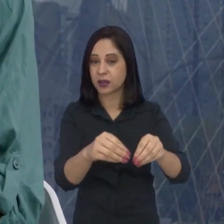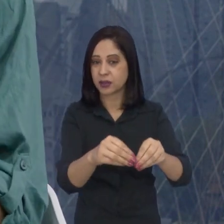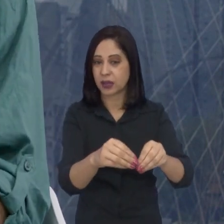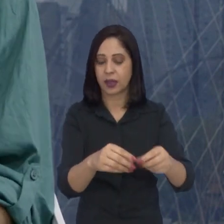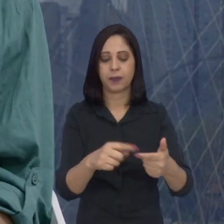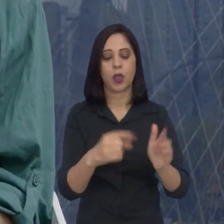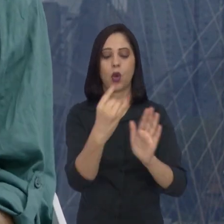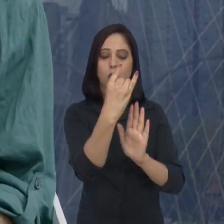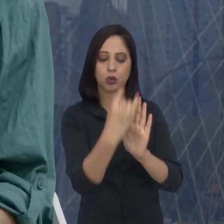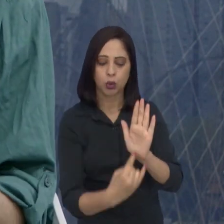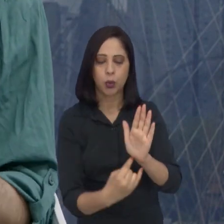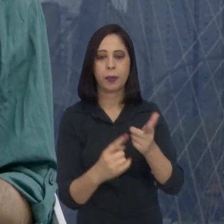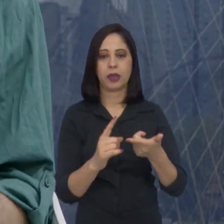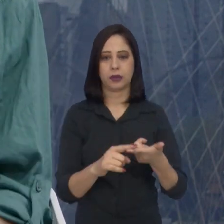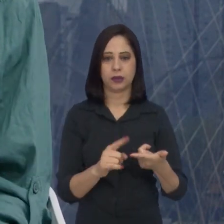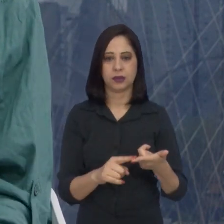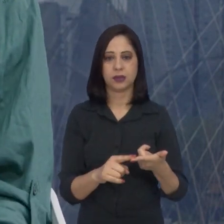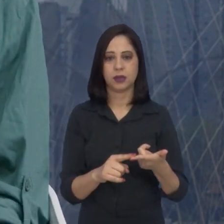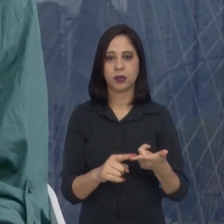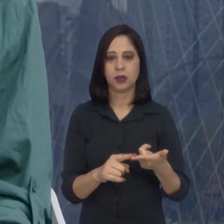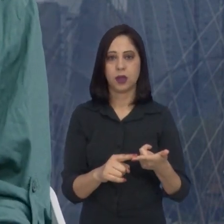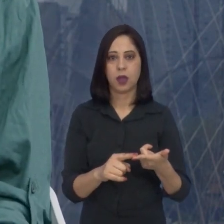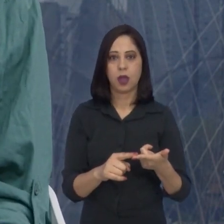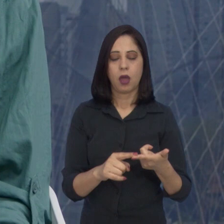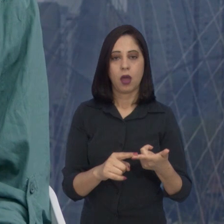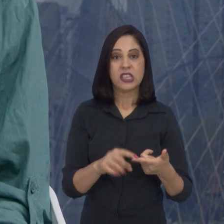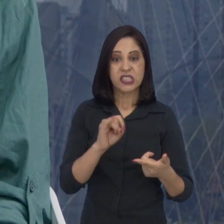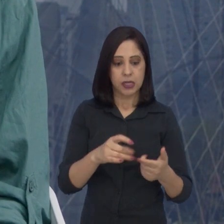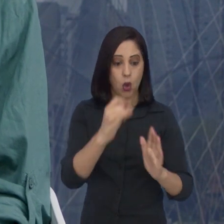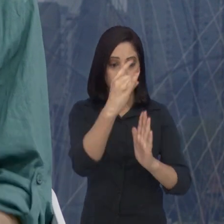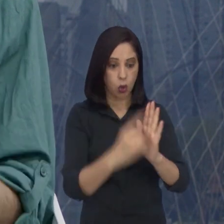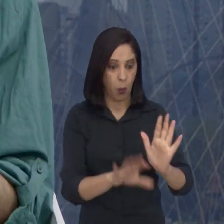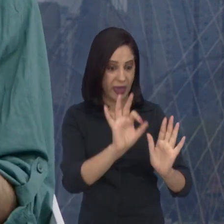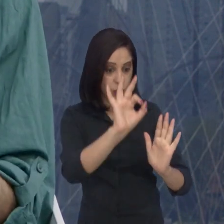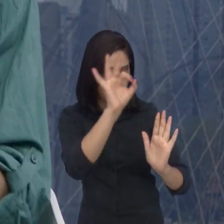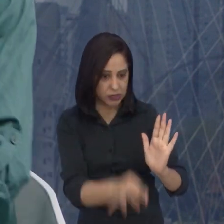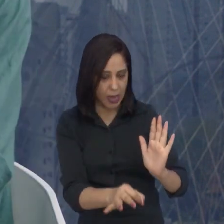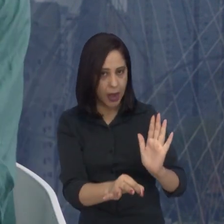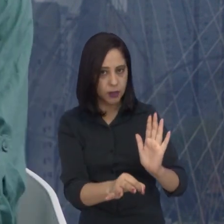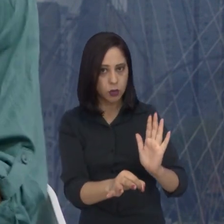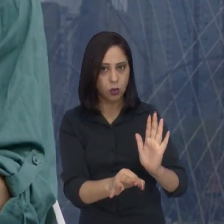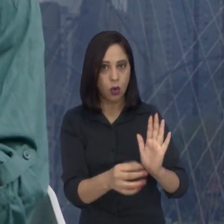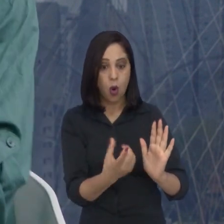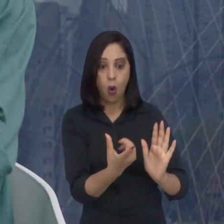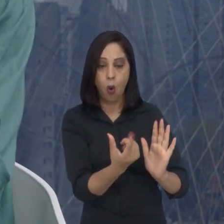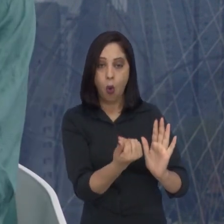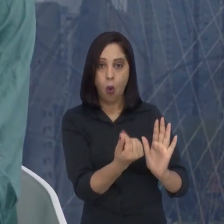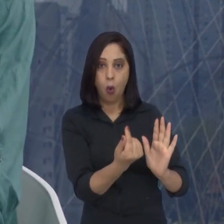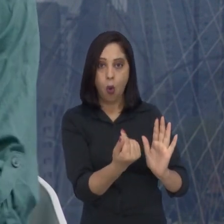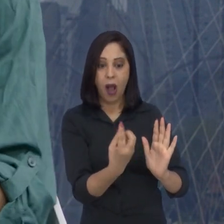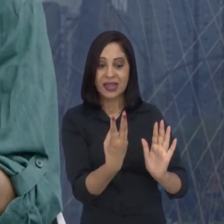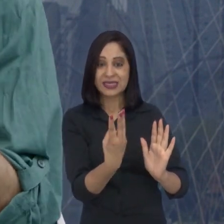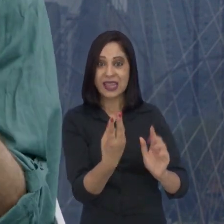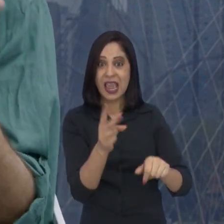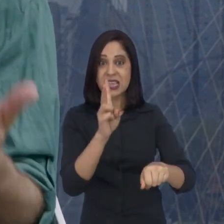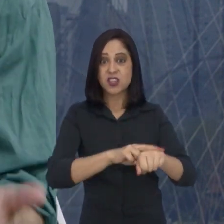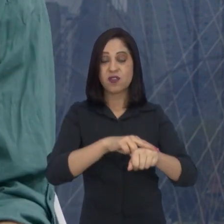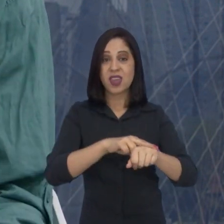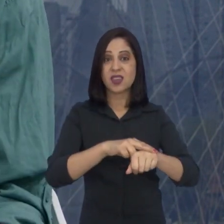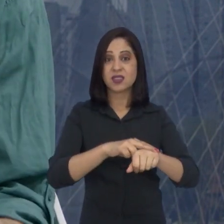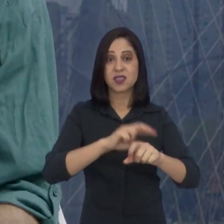toda a documentação em dia, talvez ela vai custar 3 vezes mais caro do que aquela que ele compra, geralmente longe, ou numa área de risco,